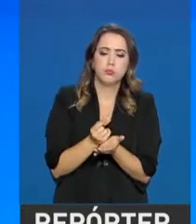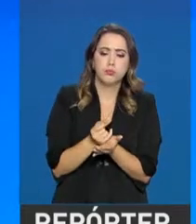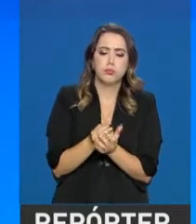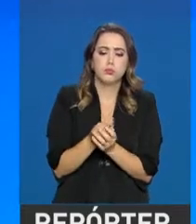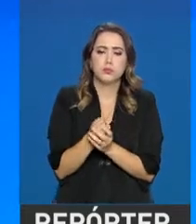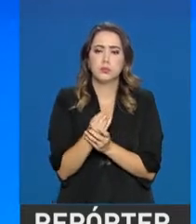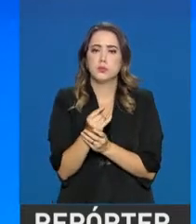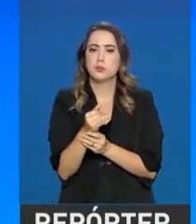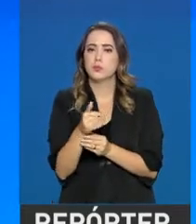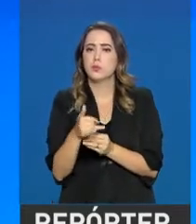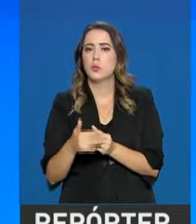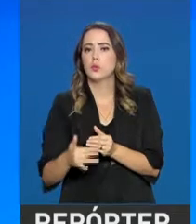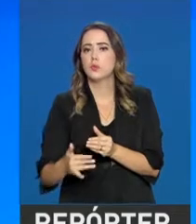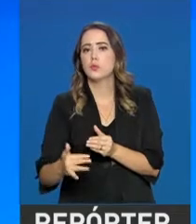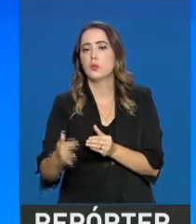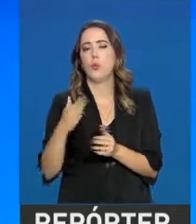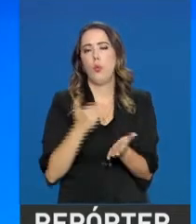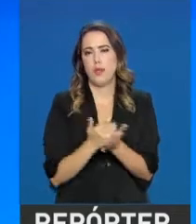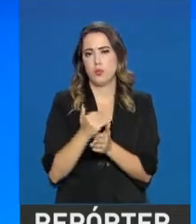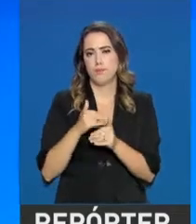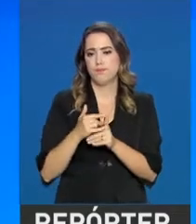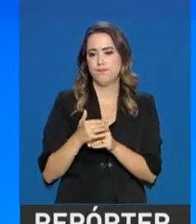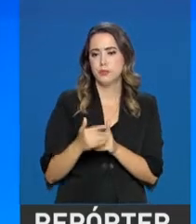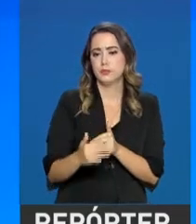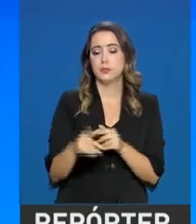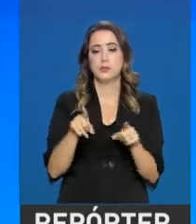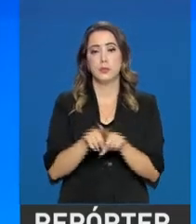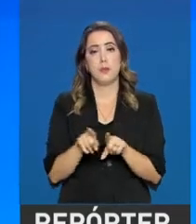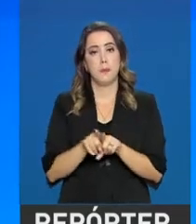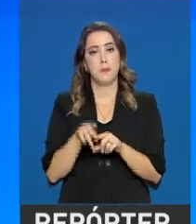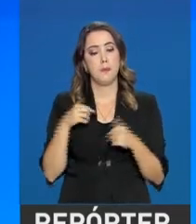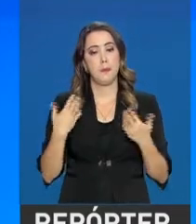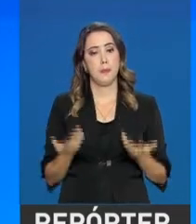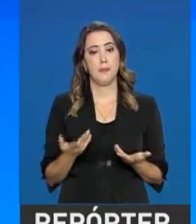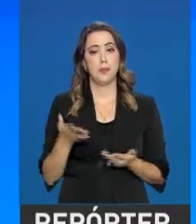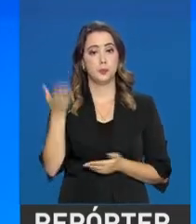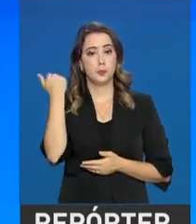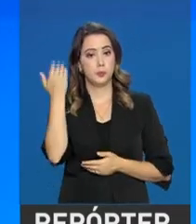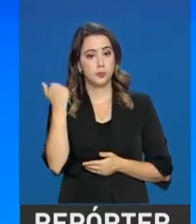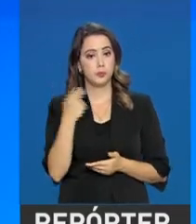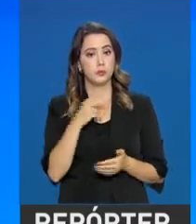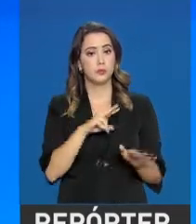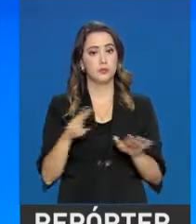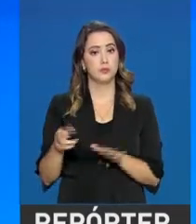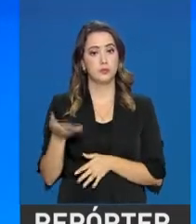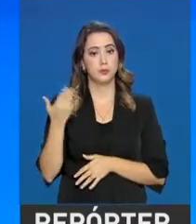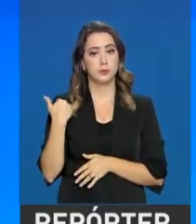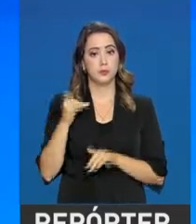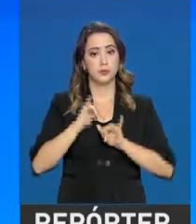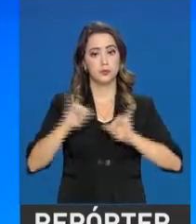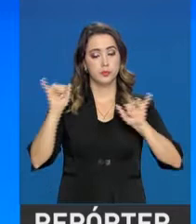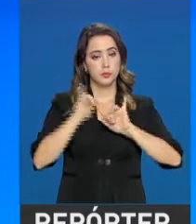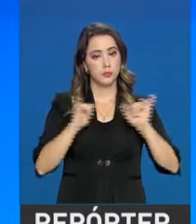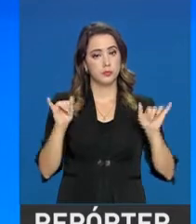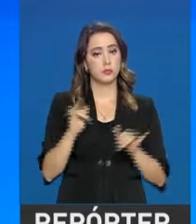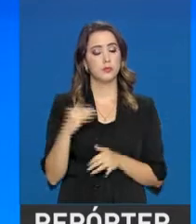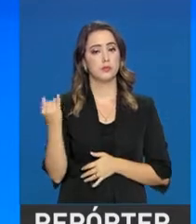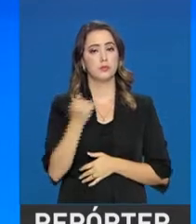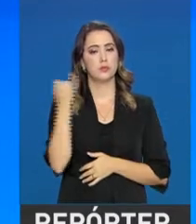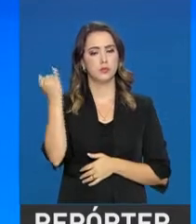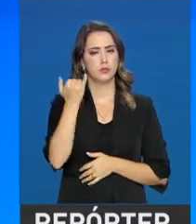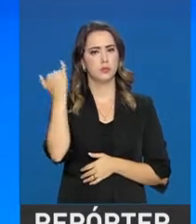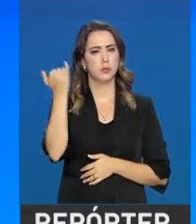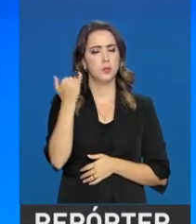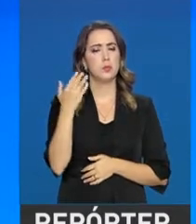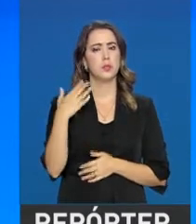de preservação permanente. Aliás, ainda na semana passada, lançamos um ambicioso